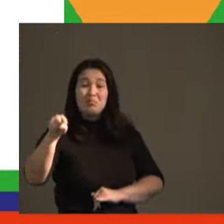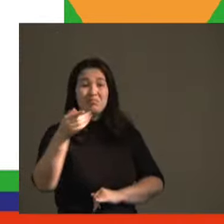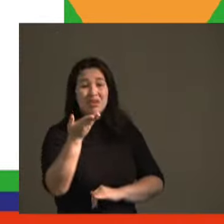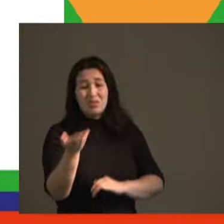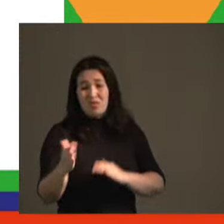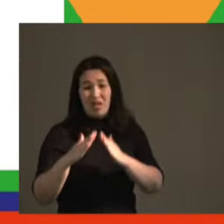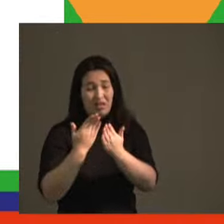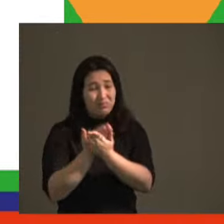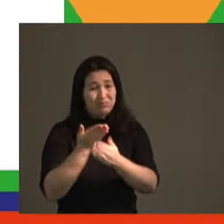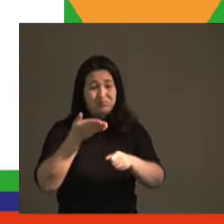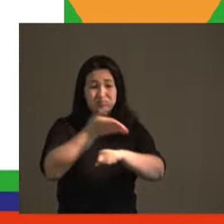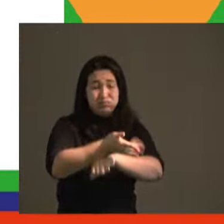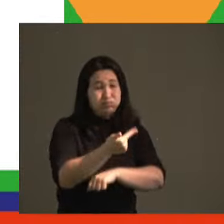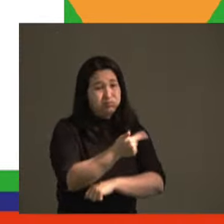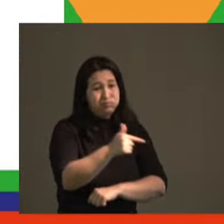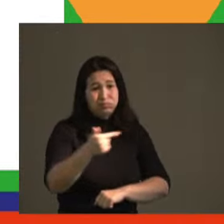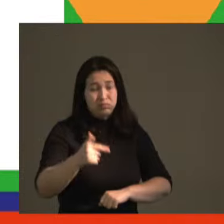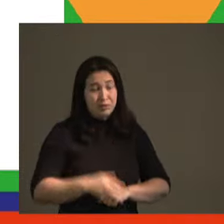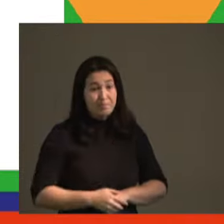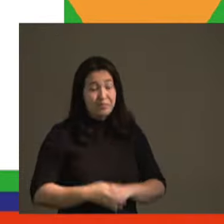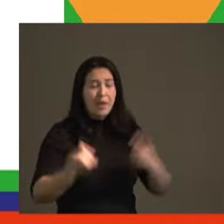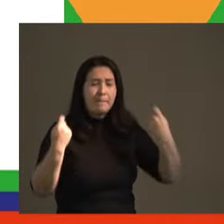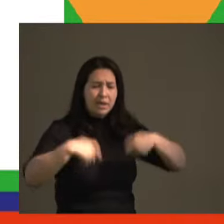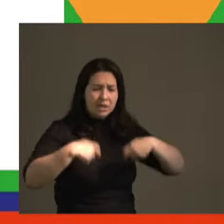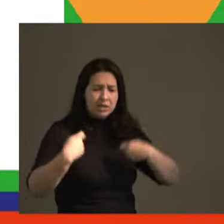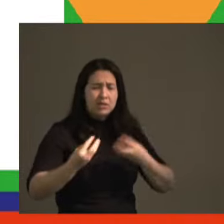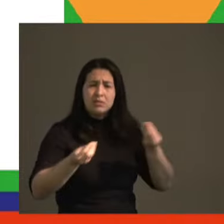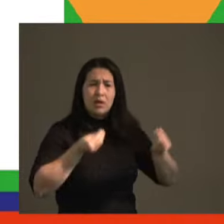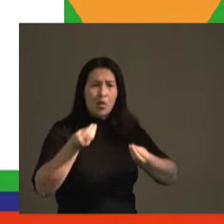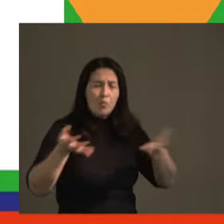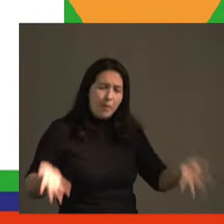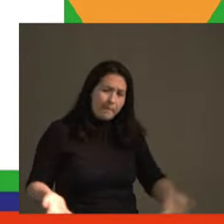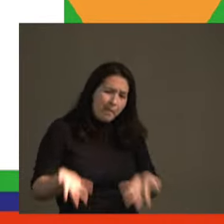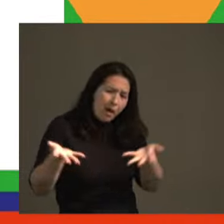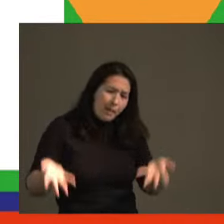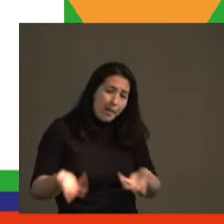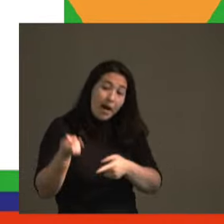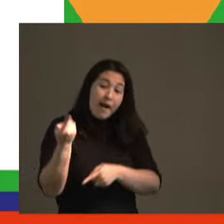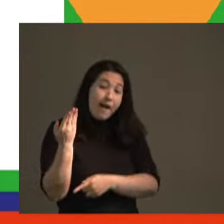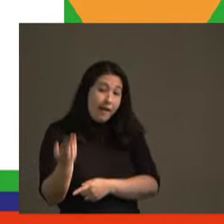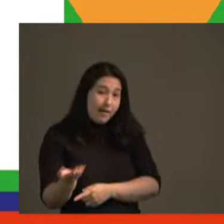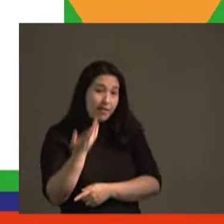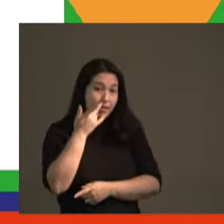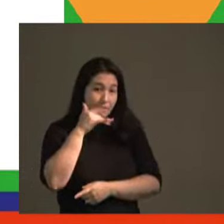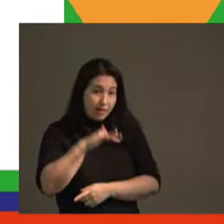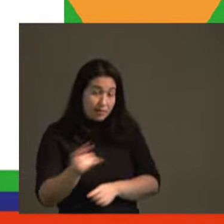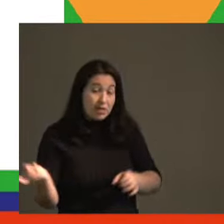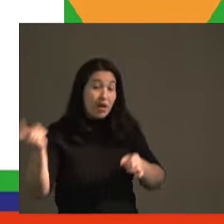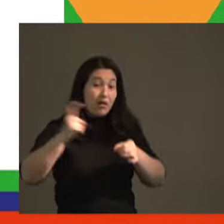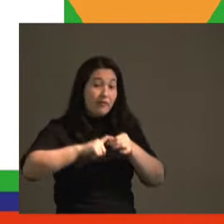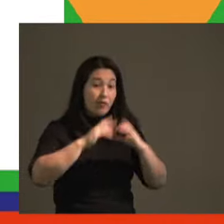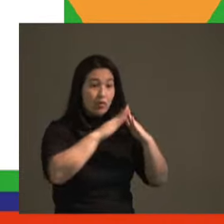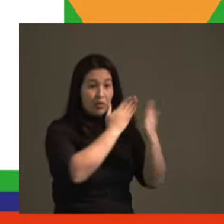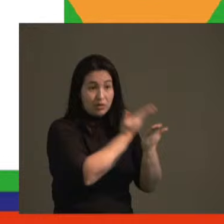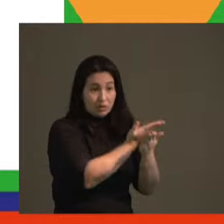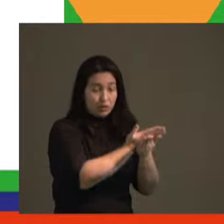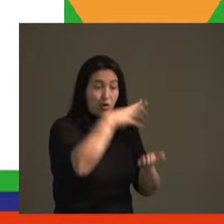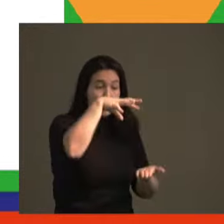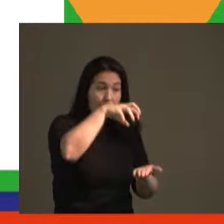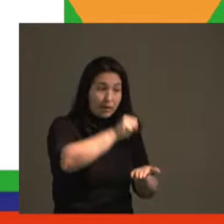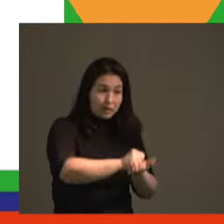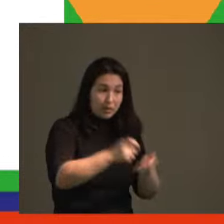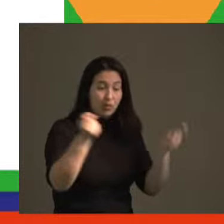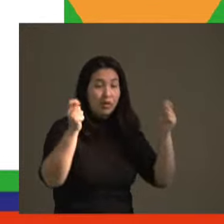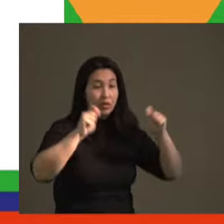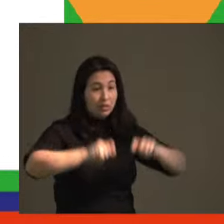escola, e a meta é induzir que essas crianças, esses jovens, todos, possam ser matriculados e